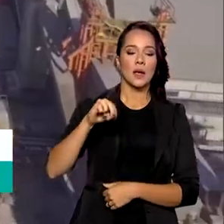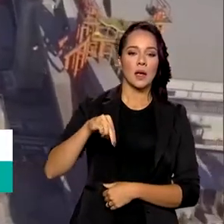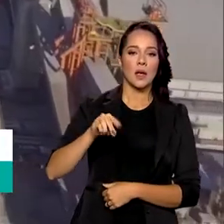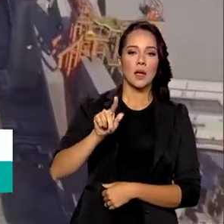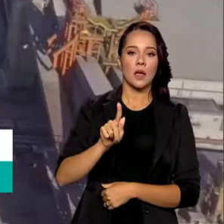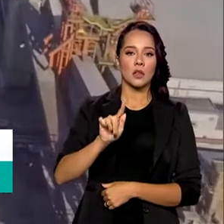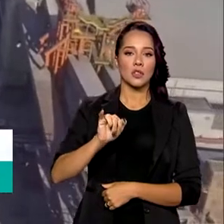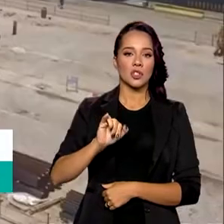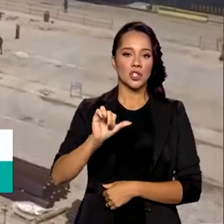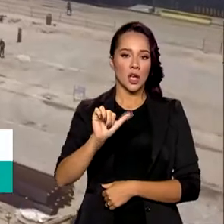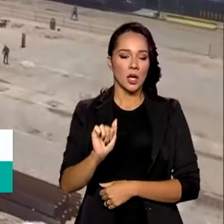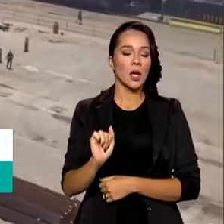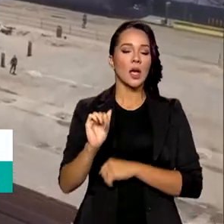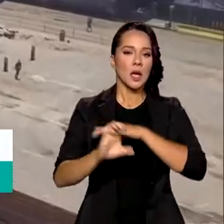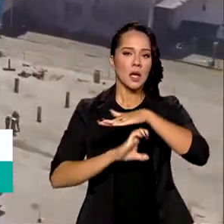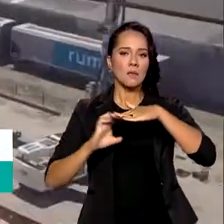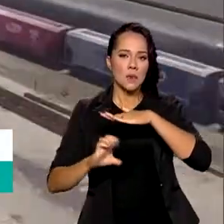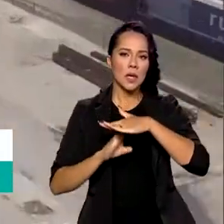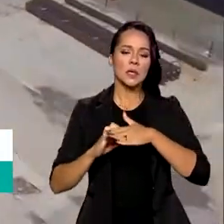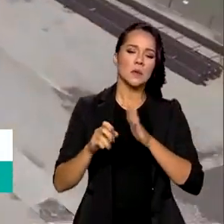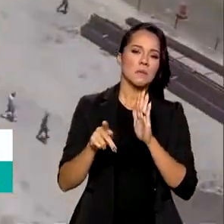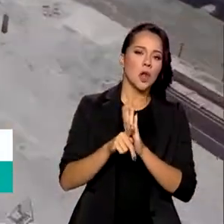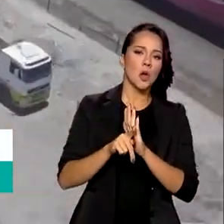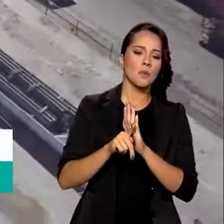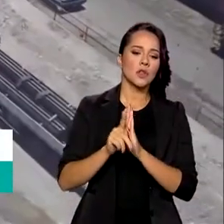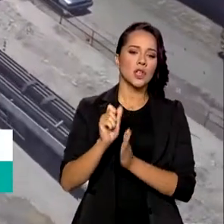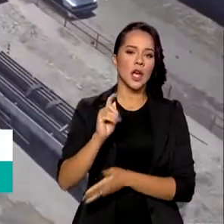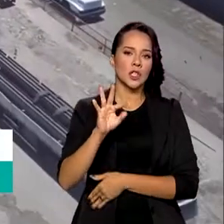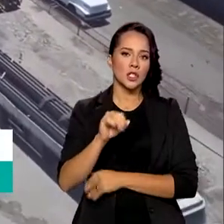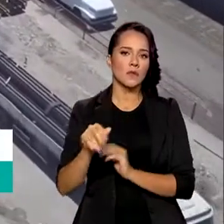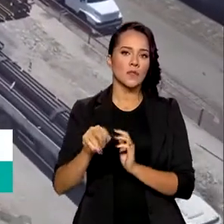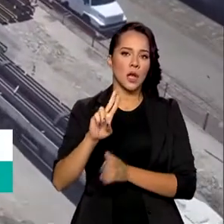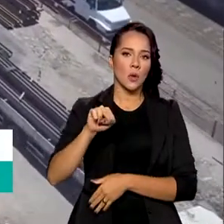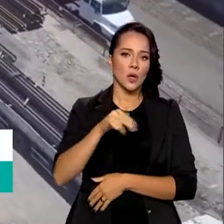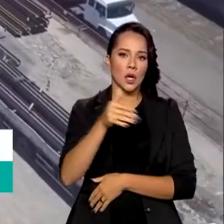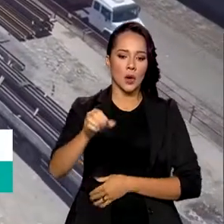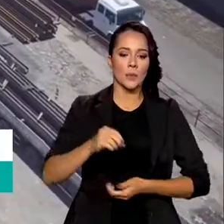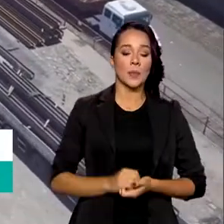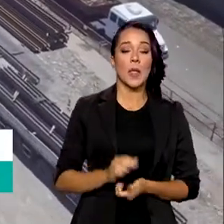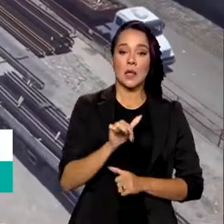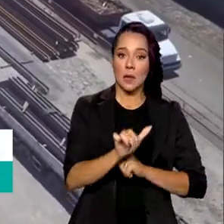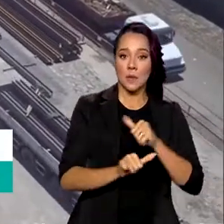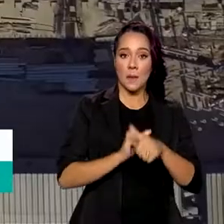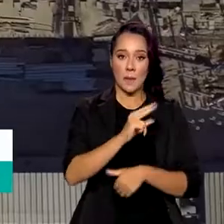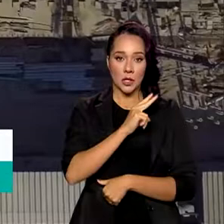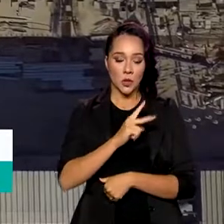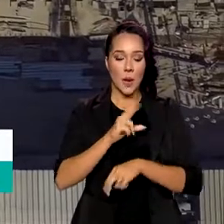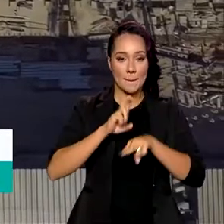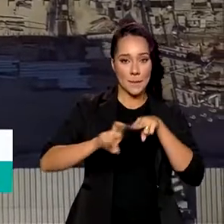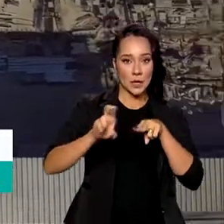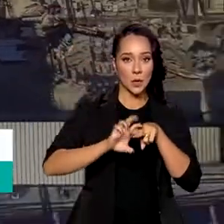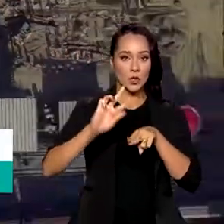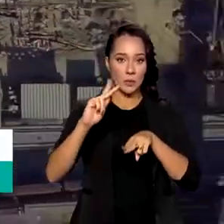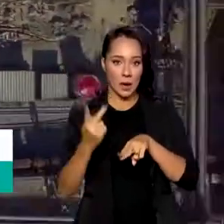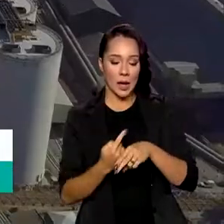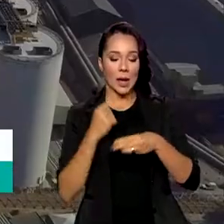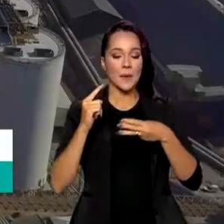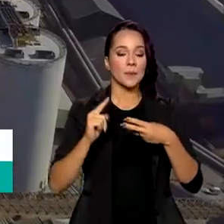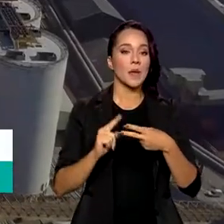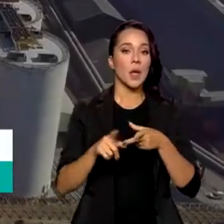a empresa pública gestora de ativos da União nos casos mais avançados para a privatização são o metrô de Belo Horizonte